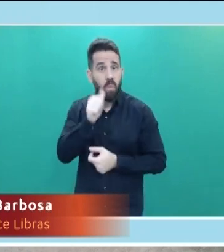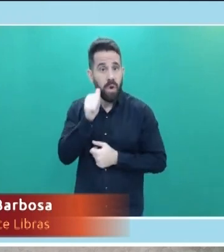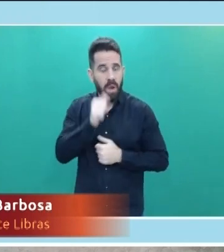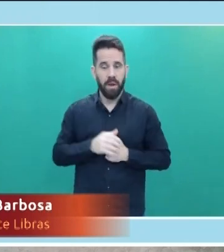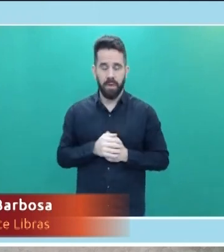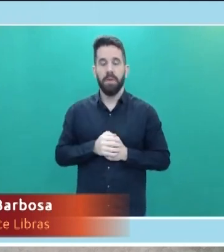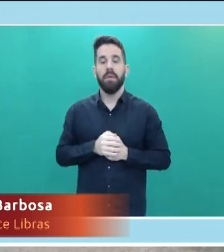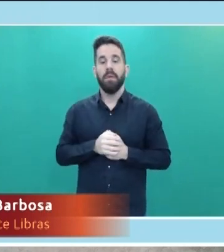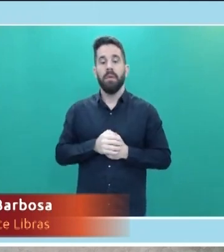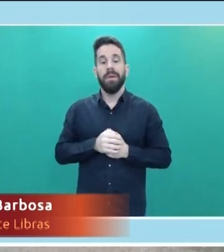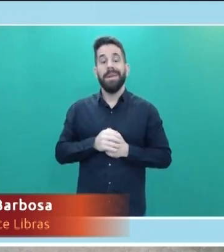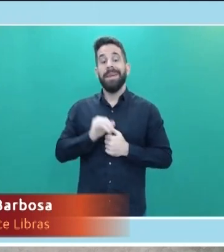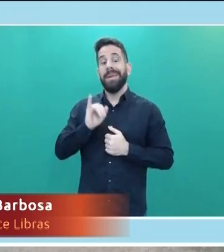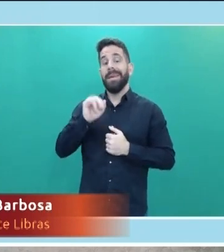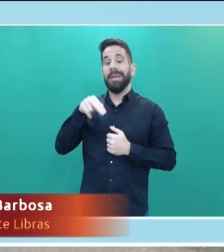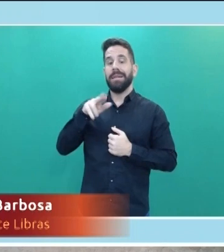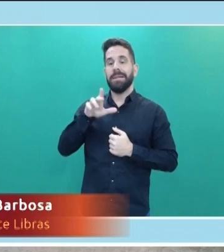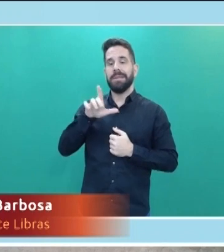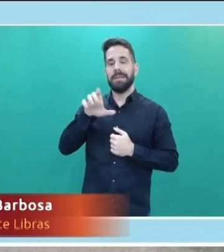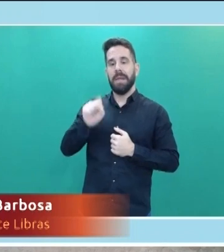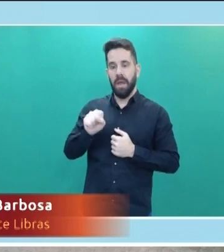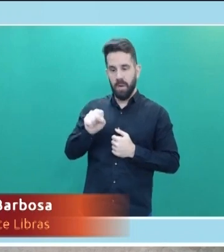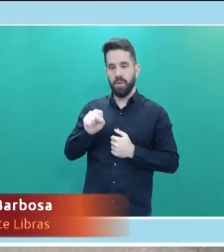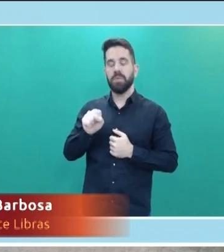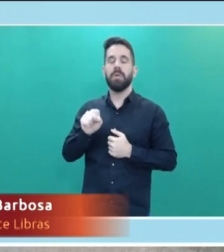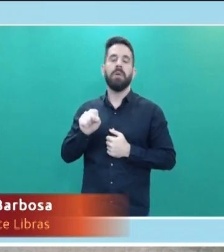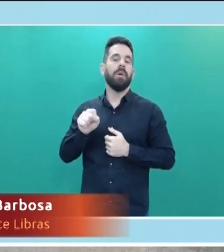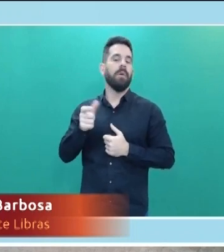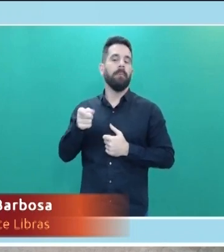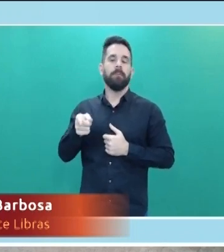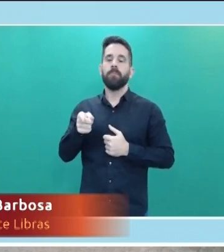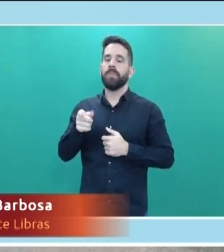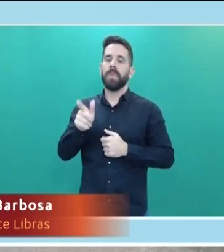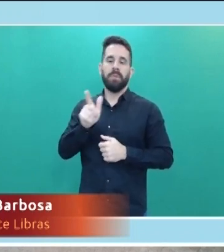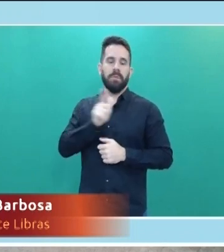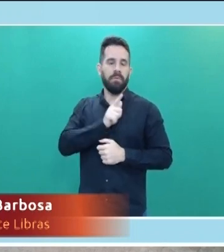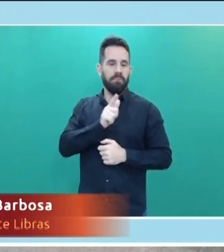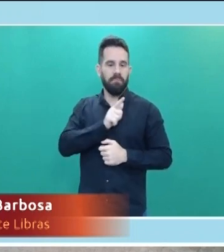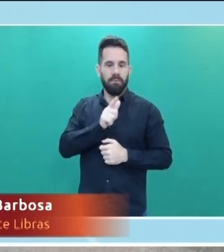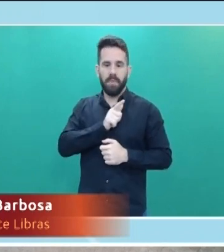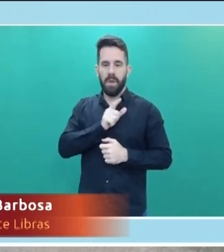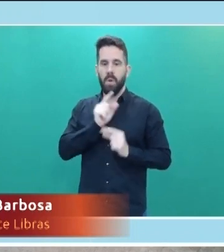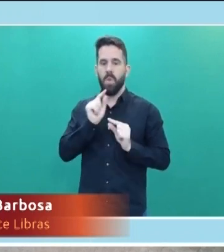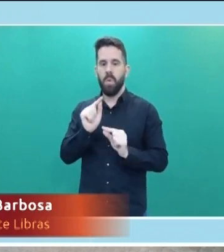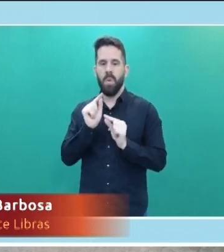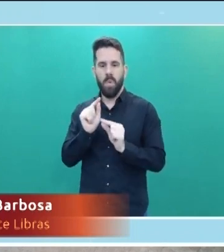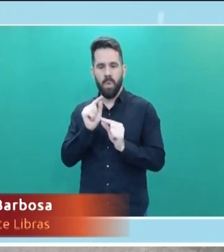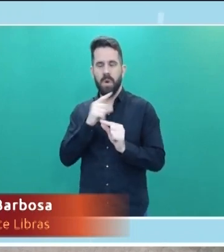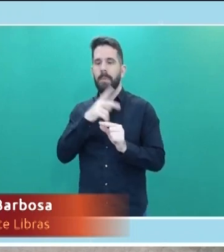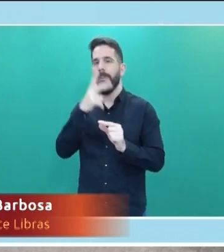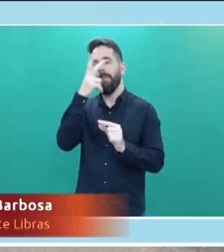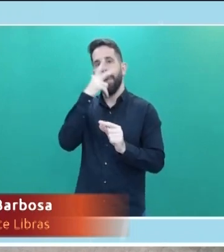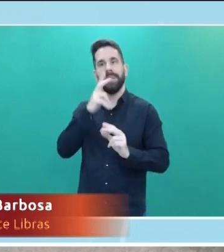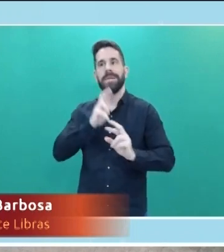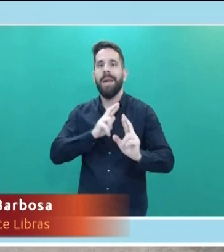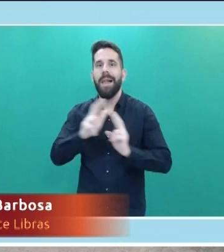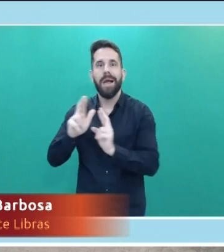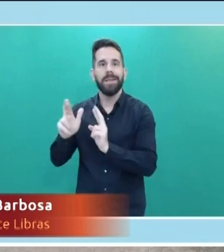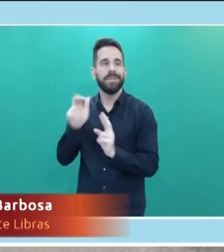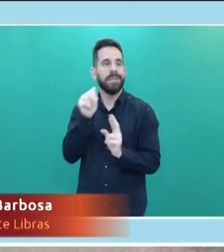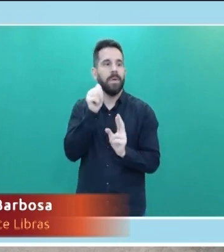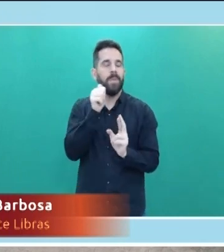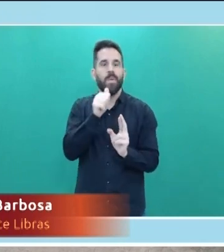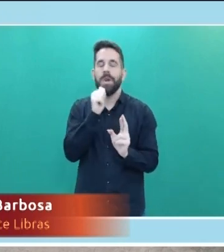que sentem uma inadequação social, sentem dificuldade muito grande de se relacionar afetivamente com meninas,